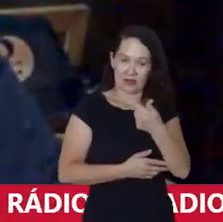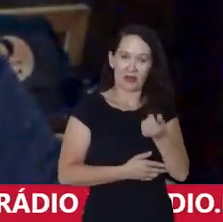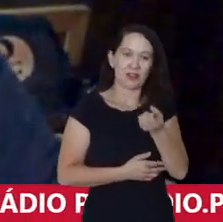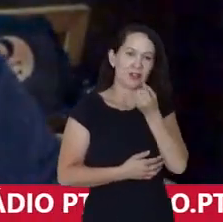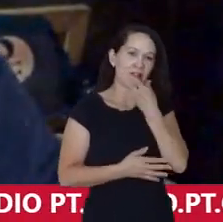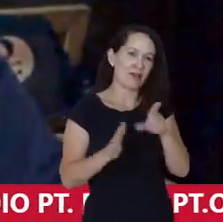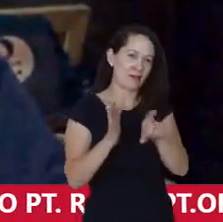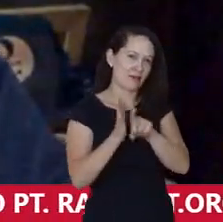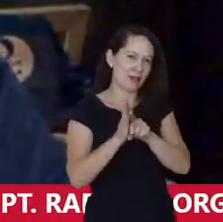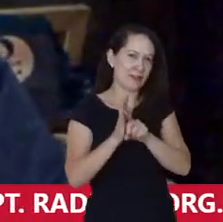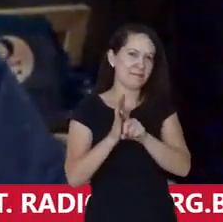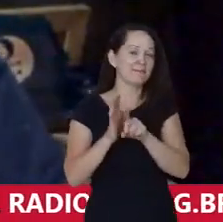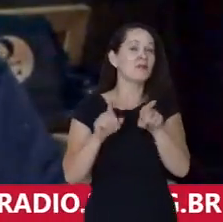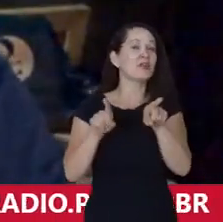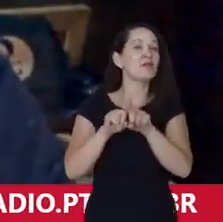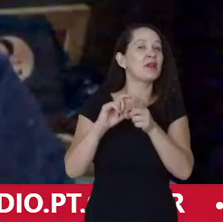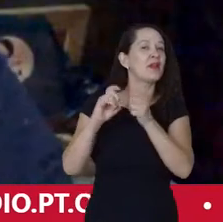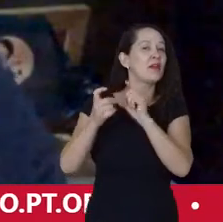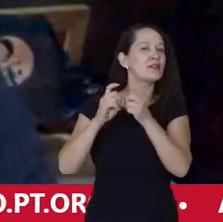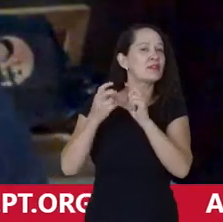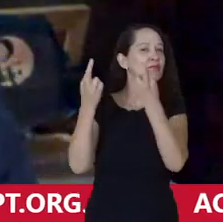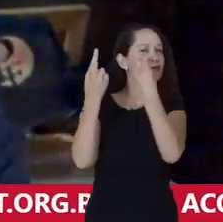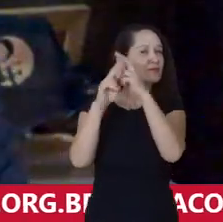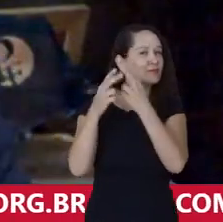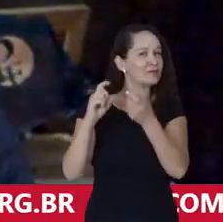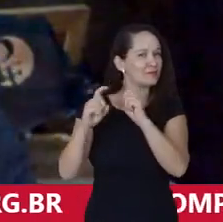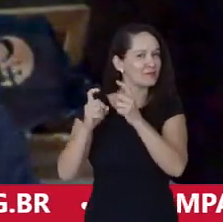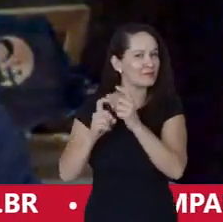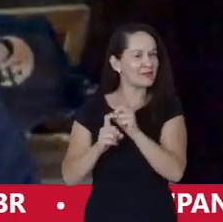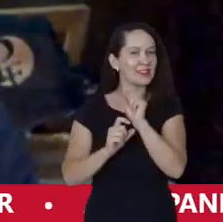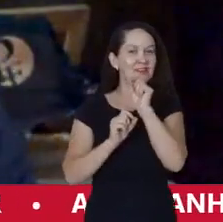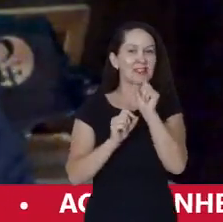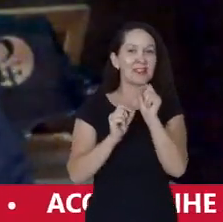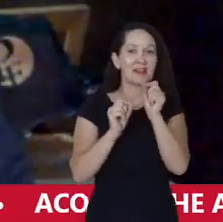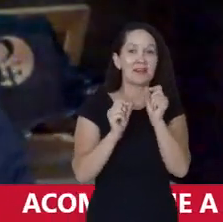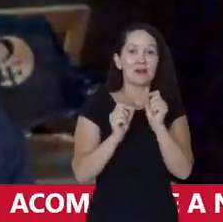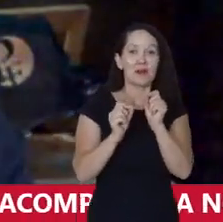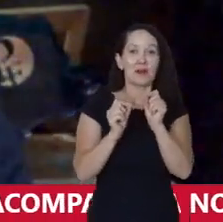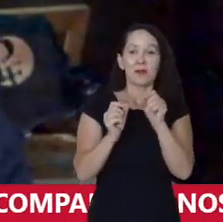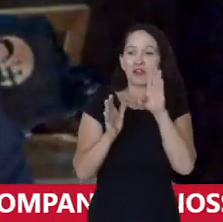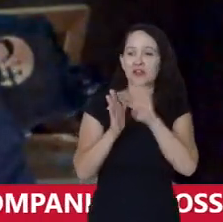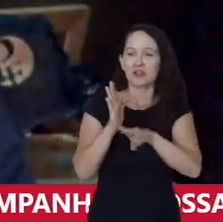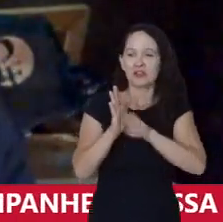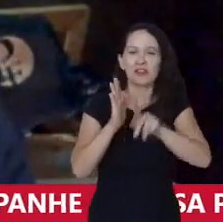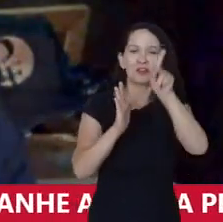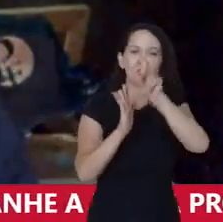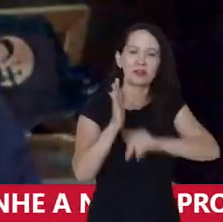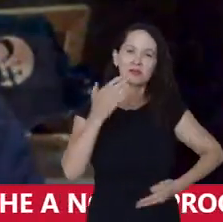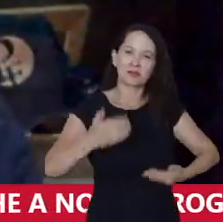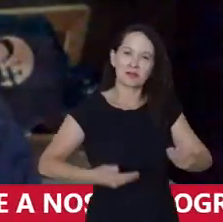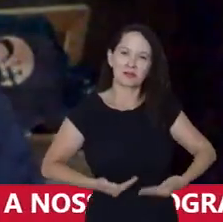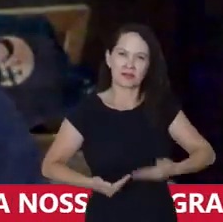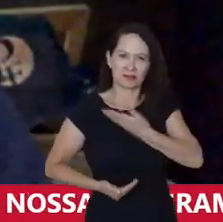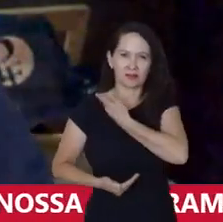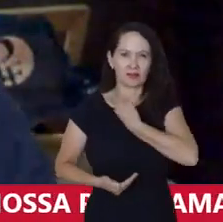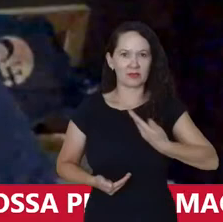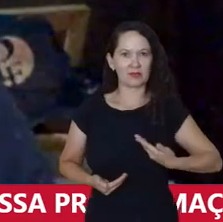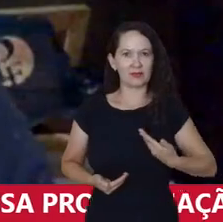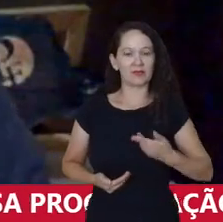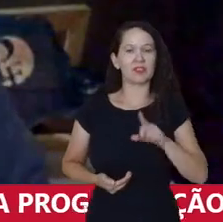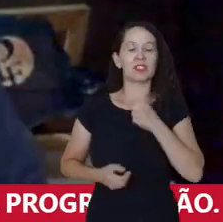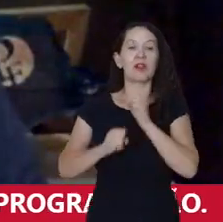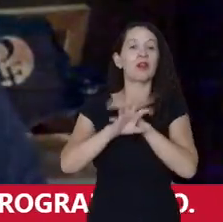reforma administrativa, ela é para sangrar o bolso dos servidores públicos, e aí nós